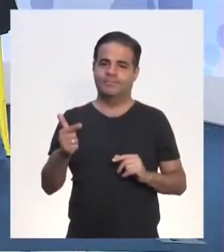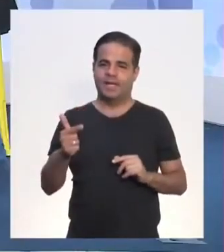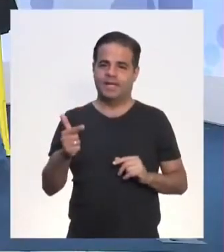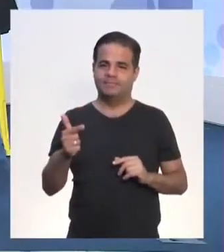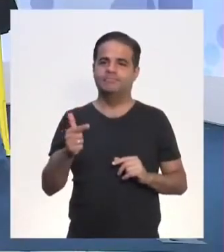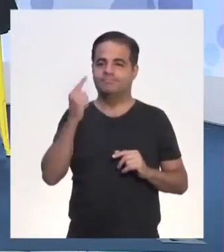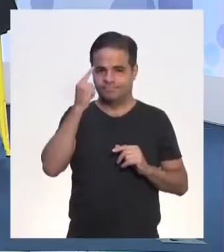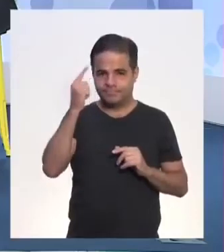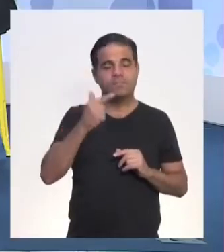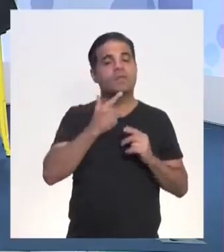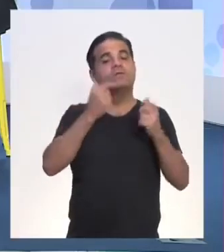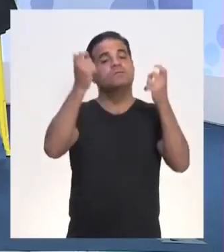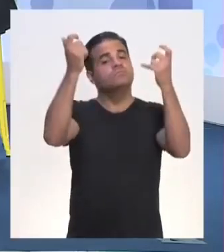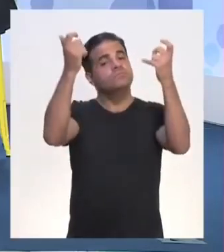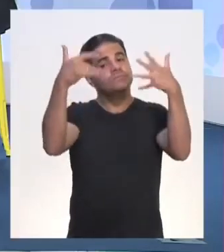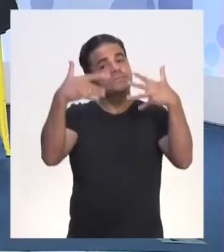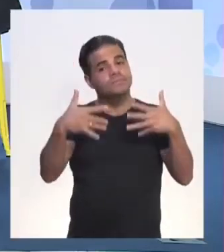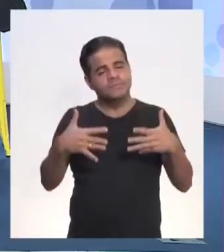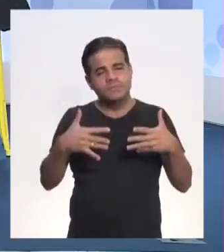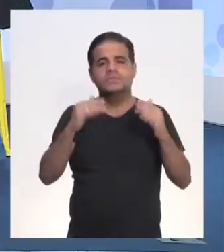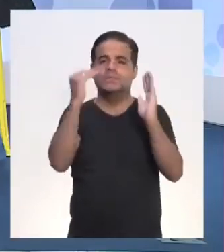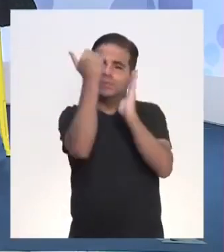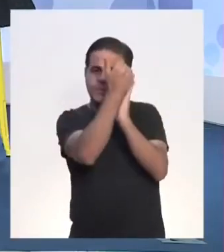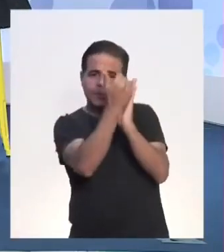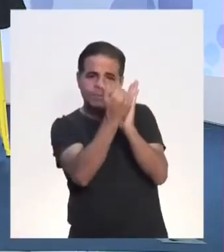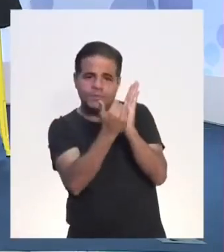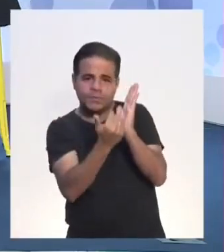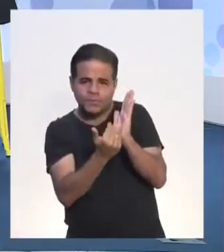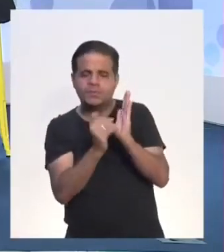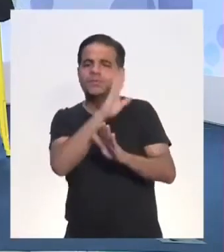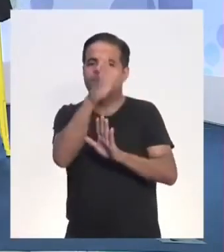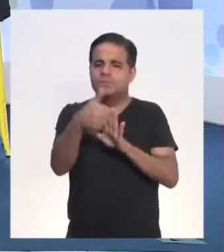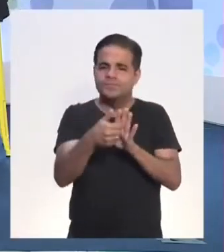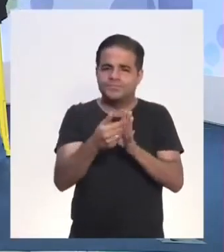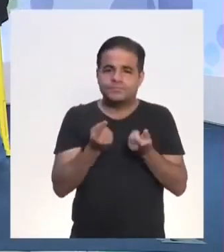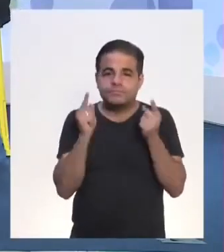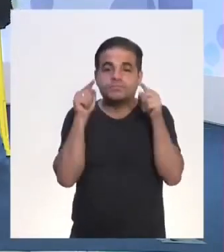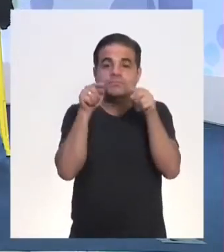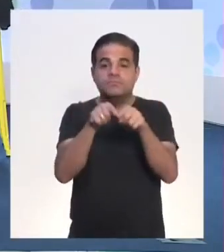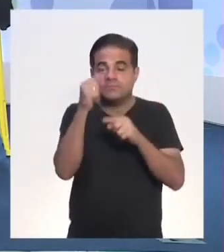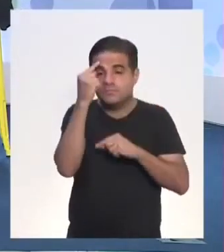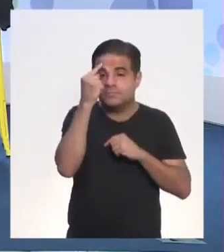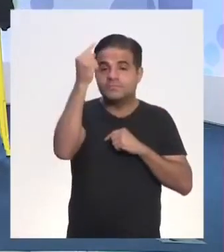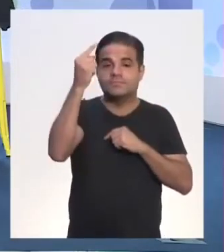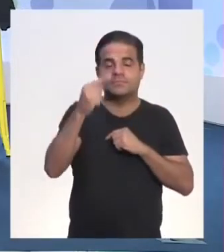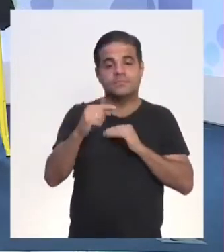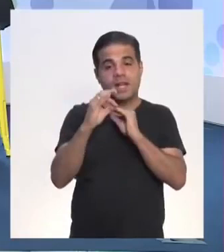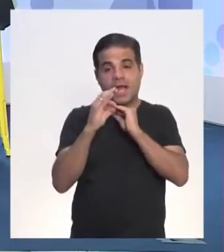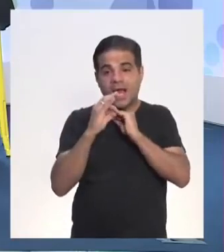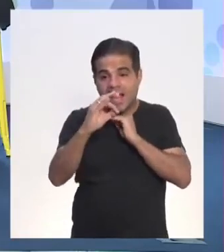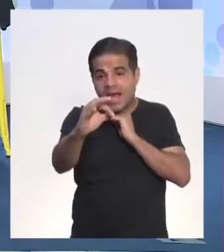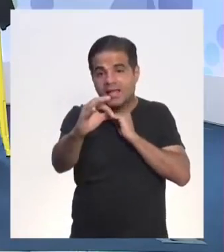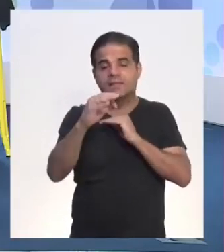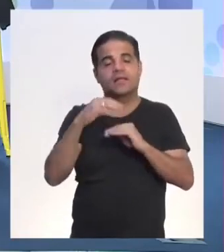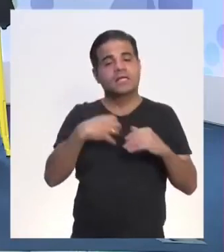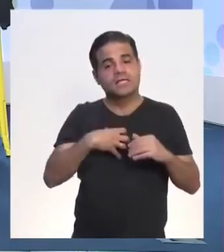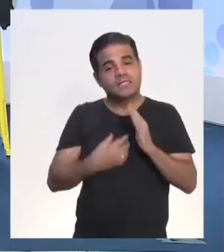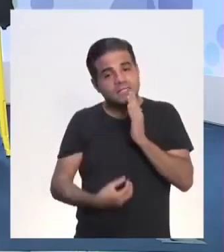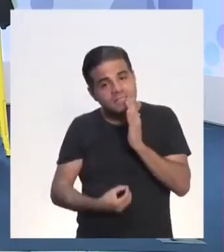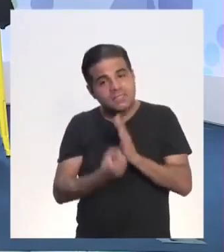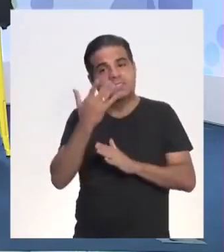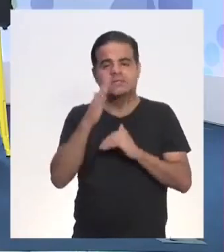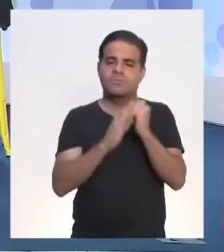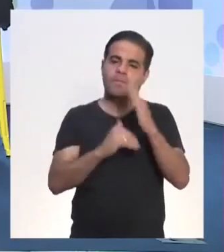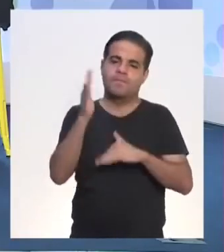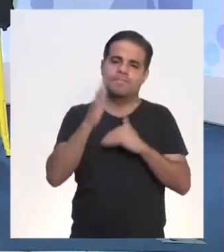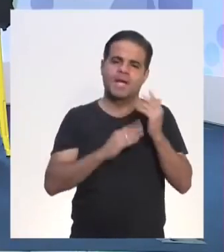né, dessa classificação aí, né? Tudo isso associado ao quê? A ideia de retas, criando sentido